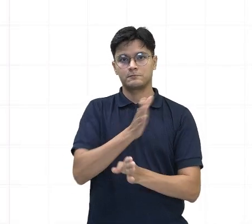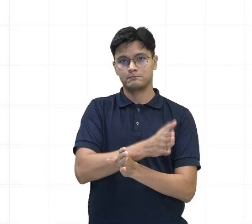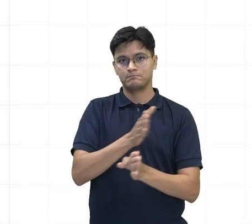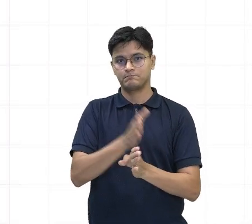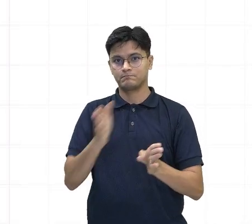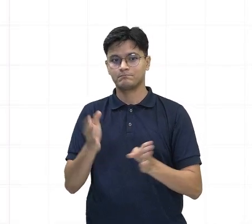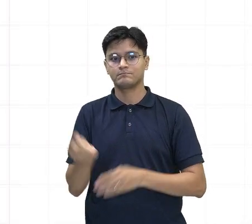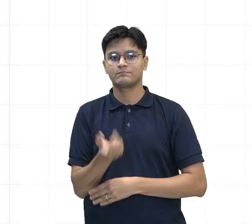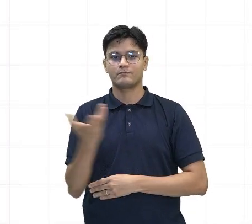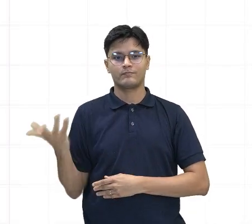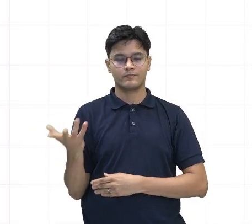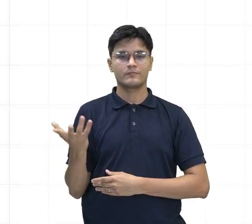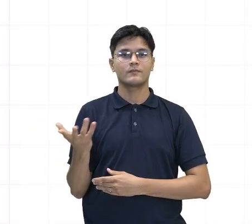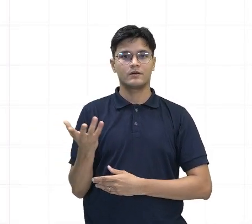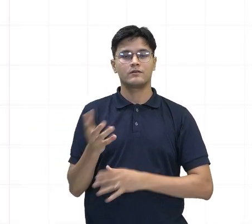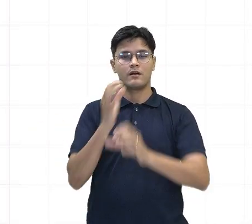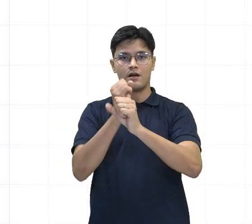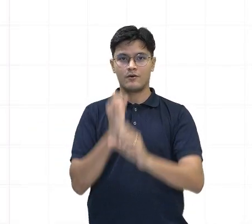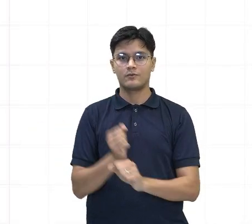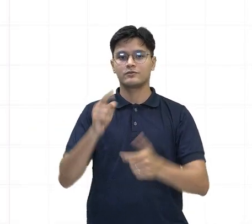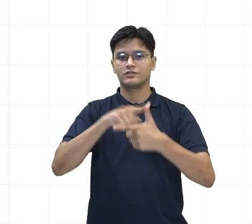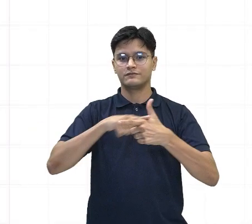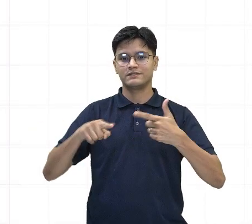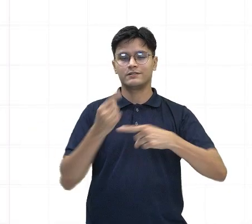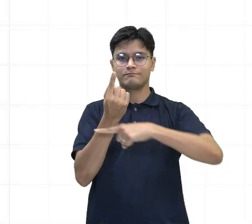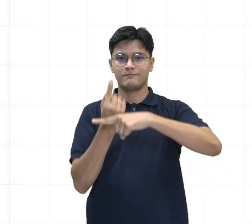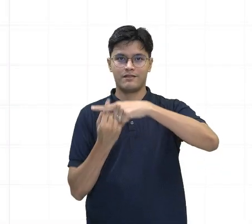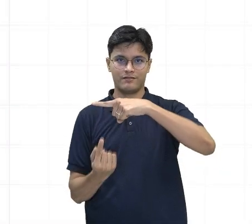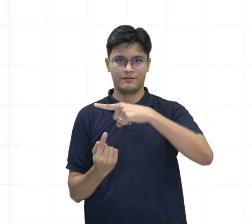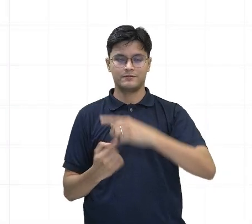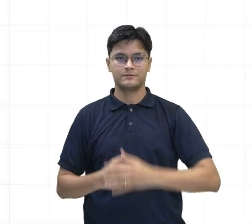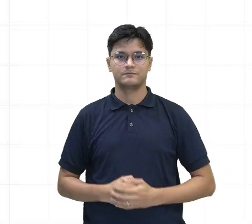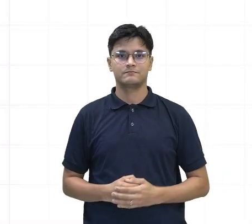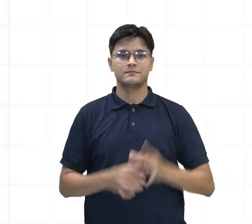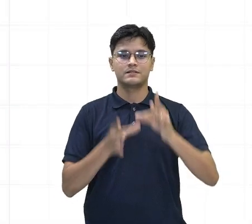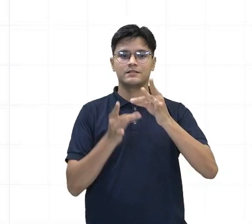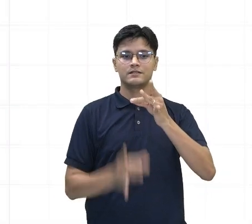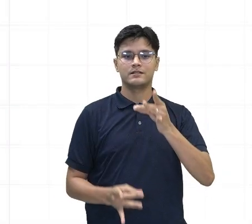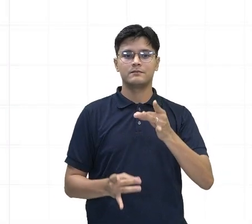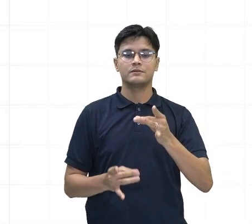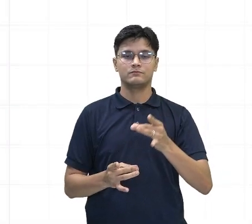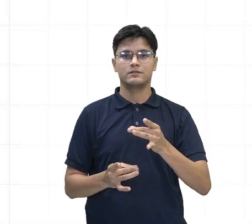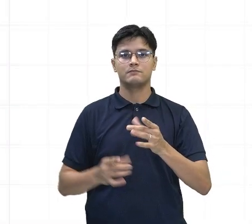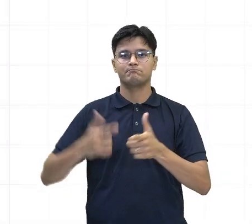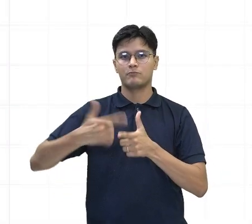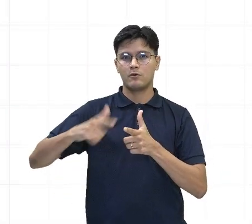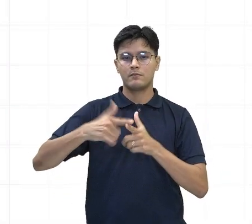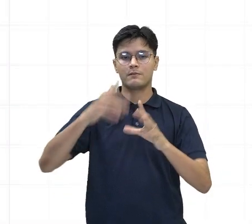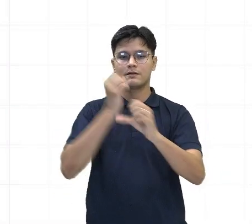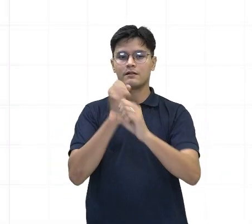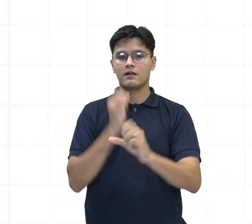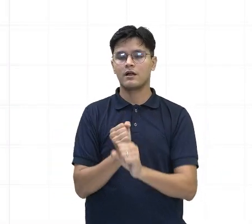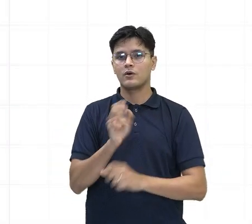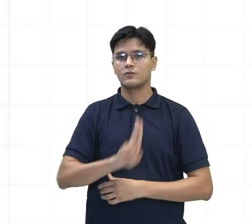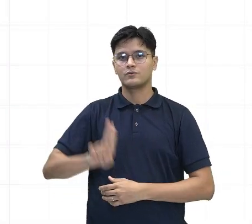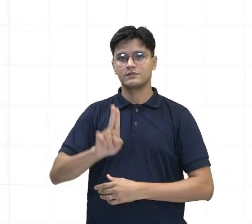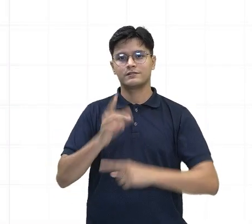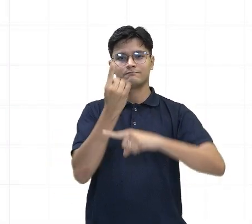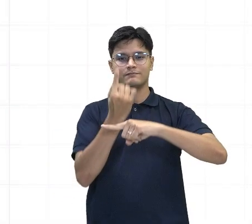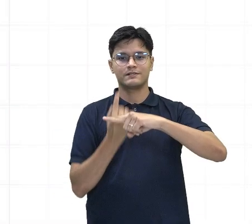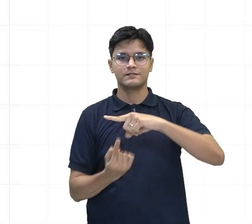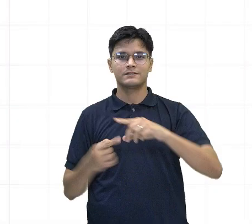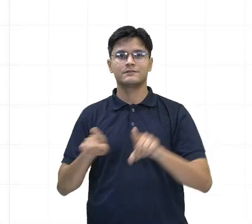divisão, razão e operador. O detalhamento será problemas utilizando